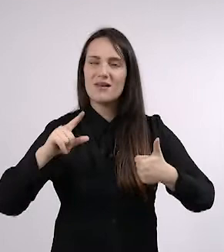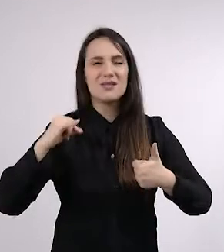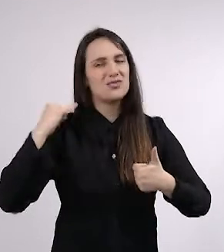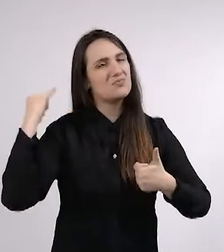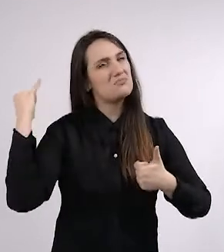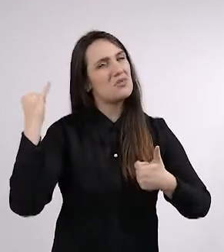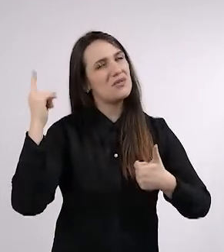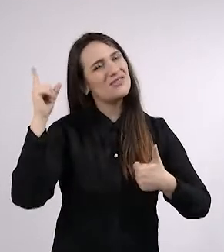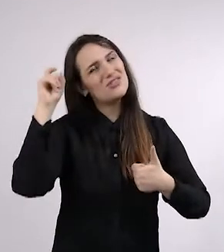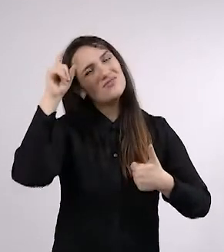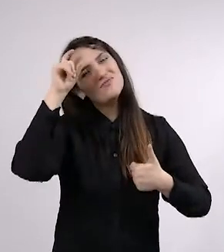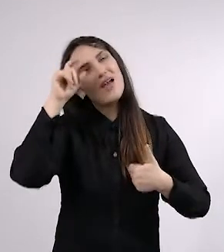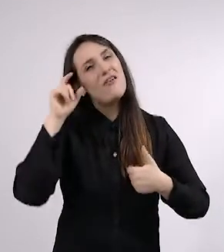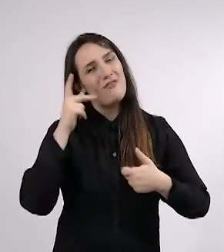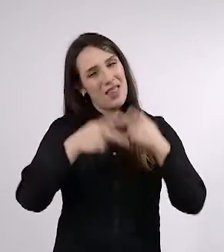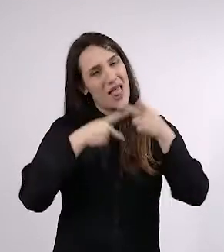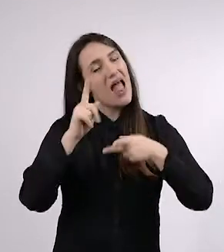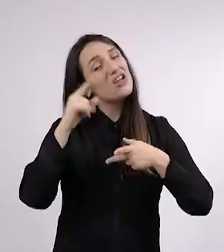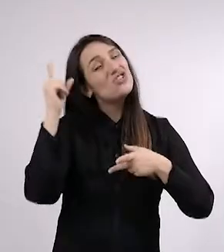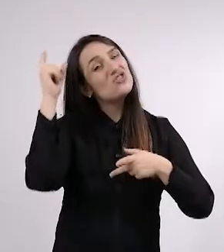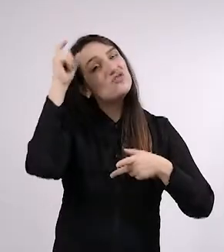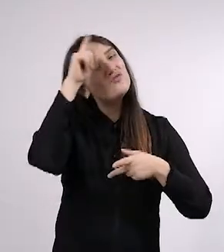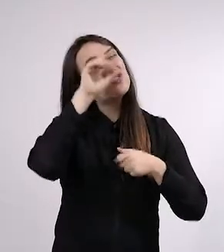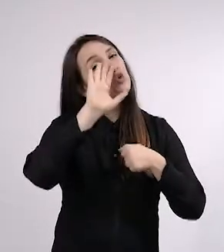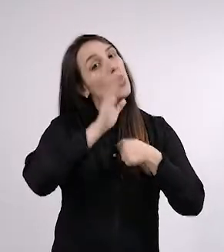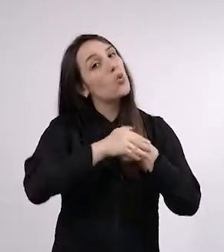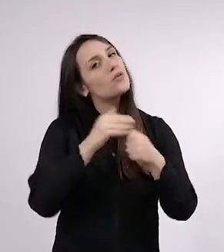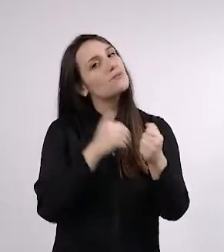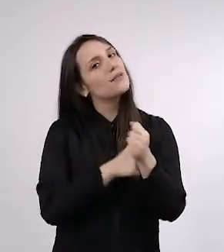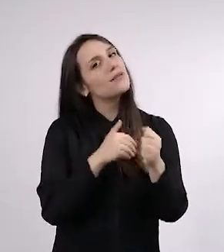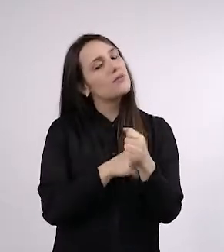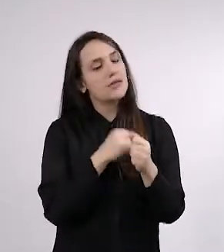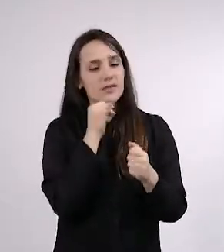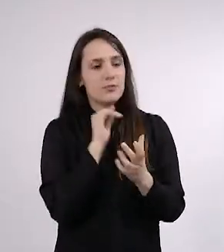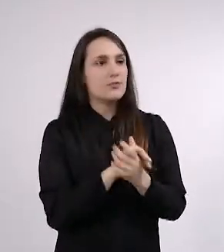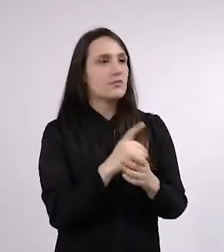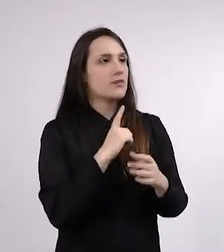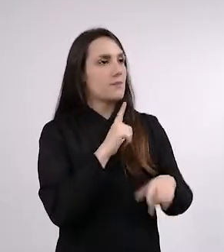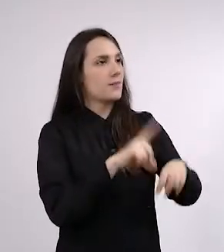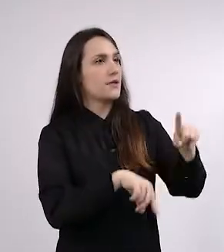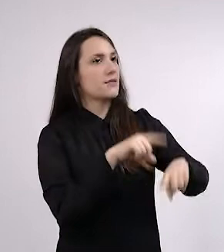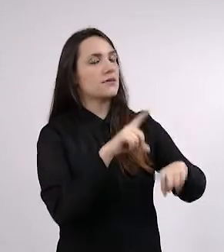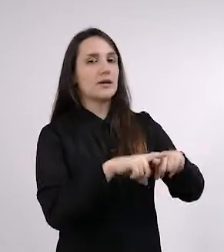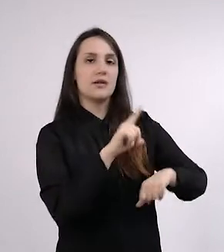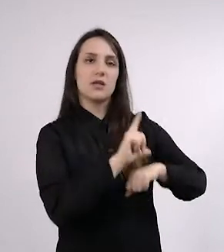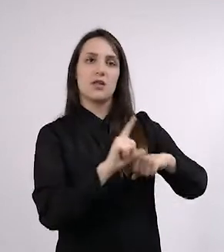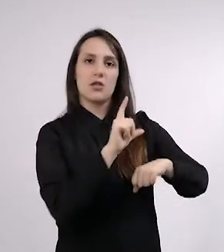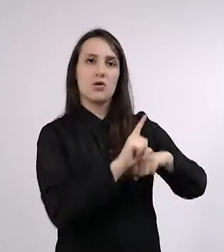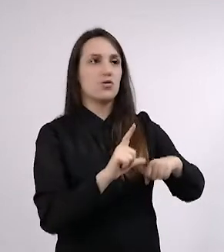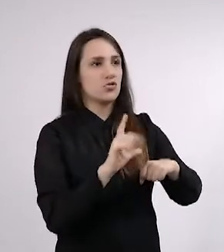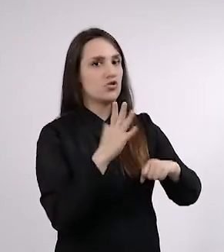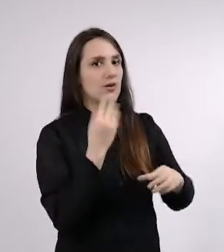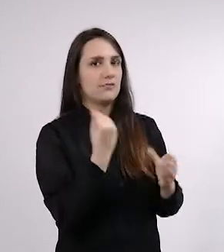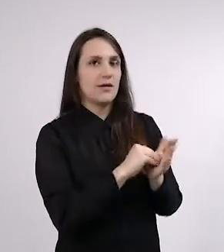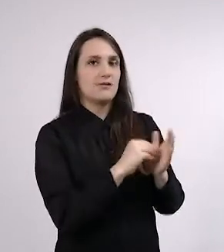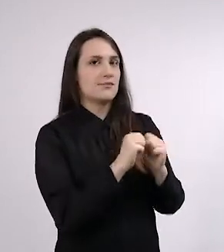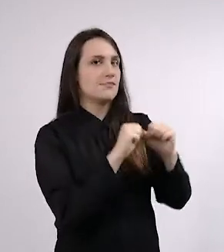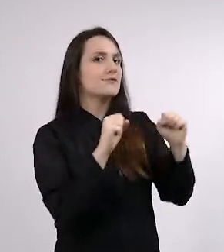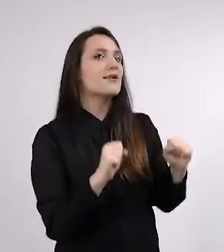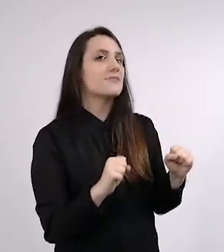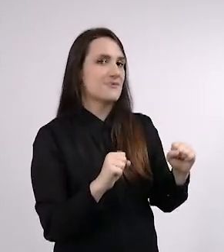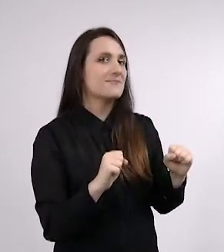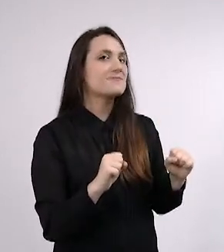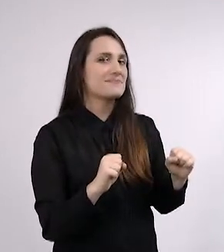ela é cada vez mais difícil. O produto está na loja, muitas vezes ele já está contabilizado do ponto de vista do